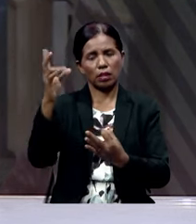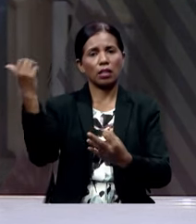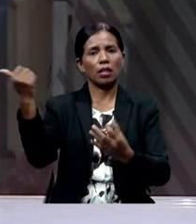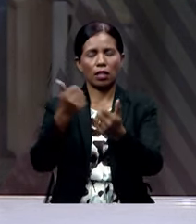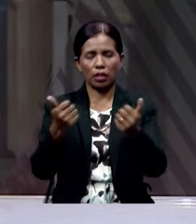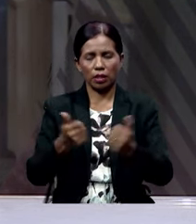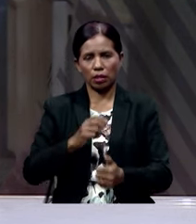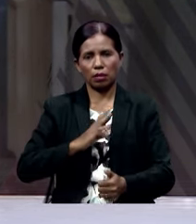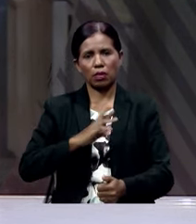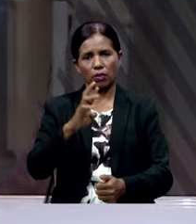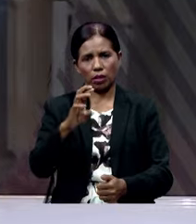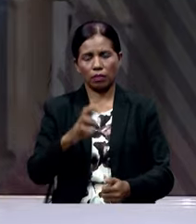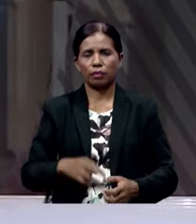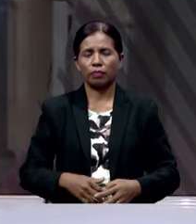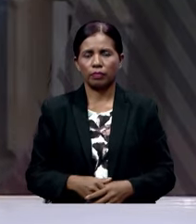Bekusi.